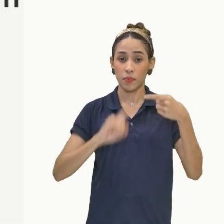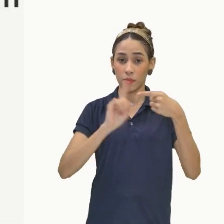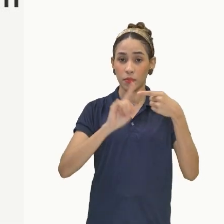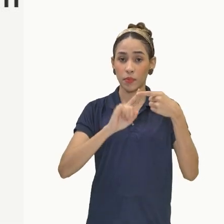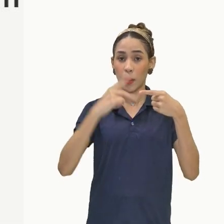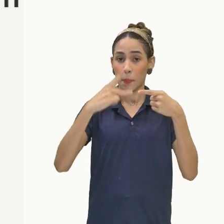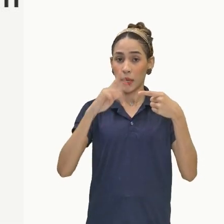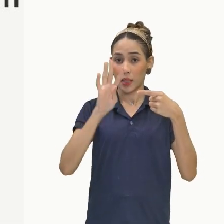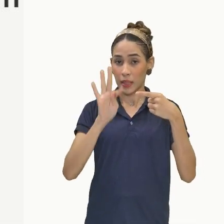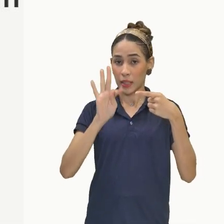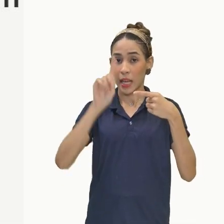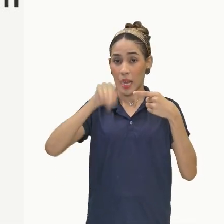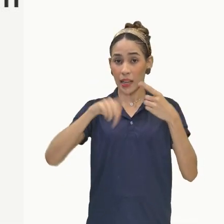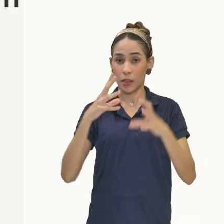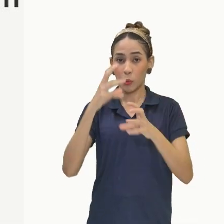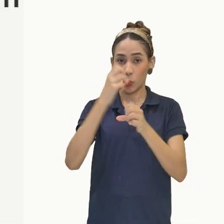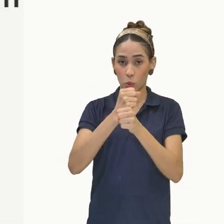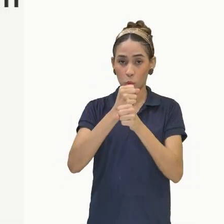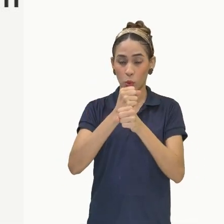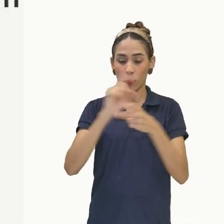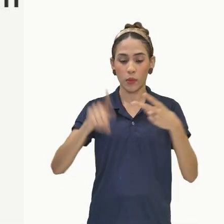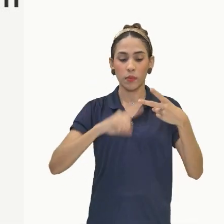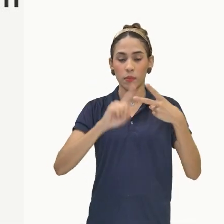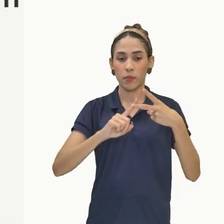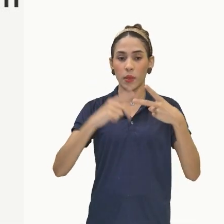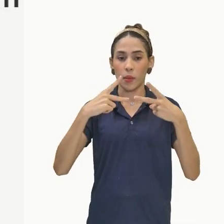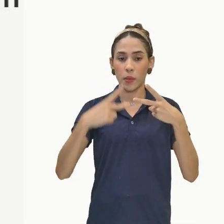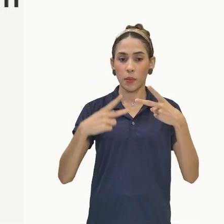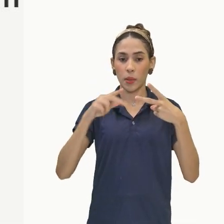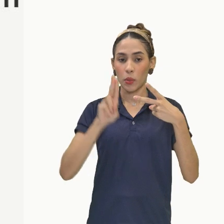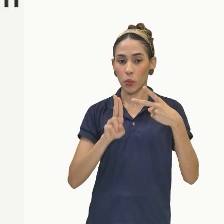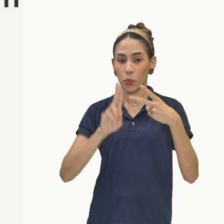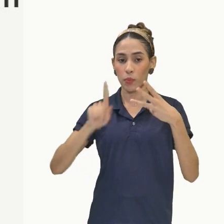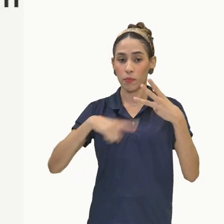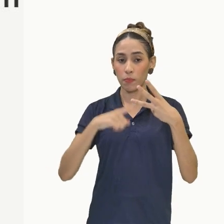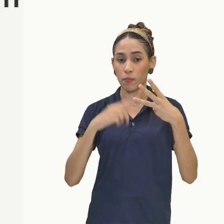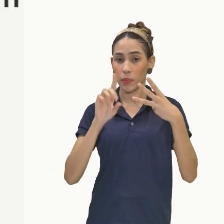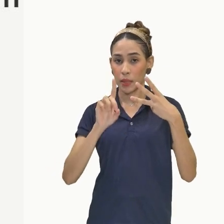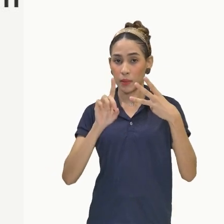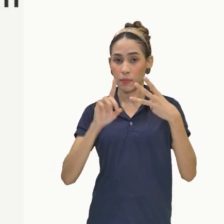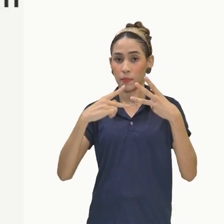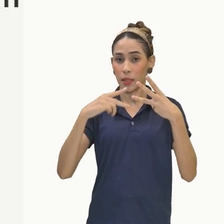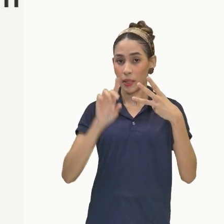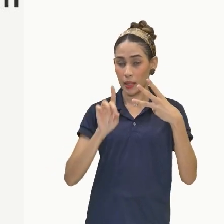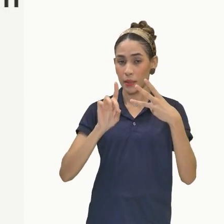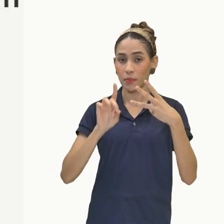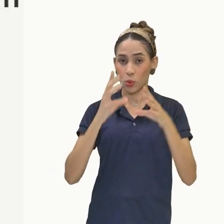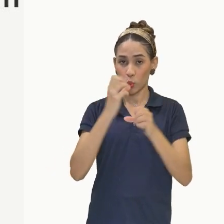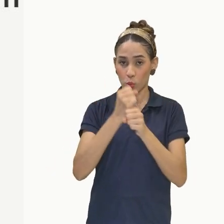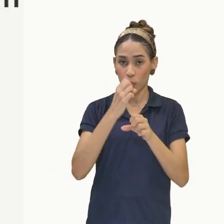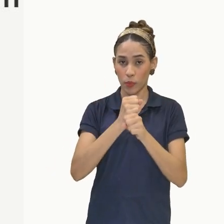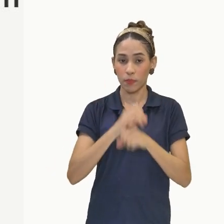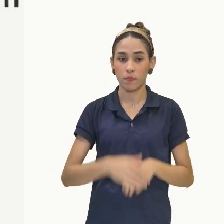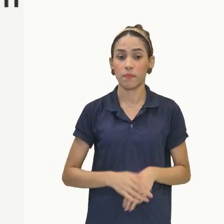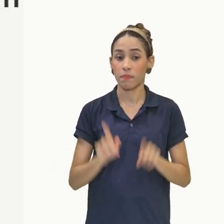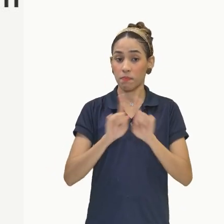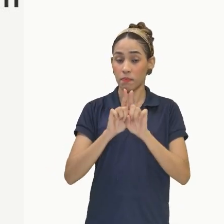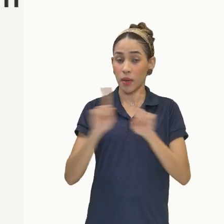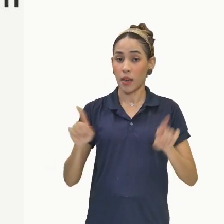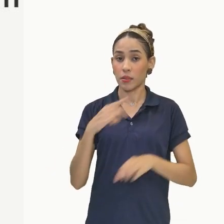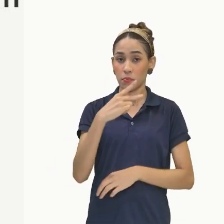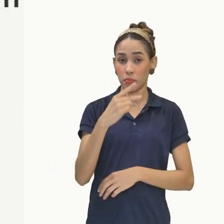soma aqui, ó, da potência útil mais a potência dissipada. Mas também essa potência